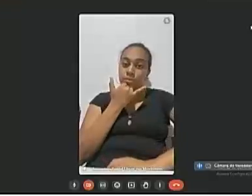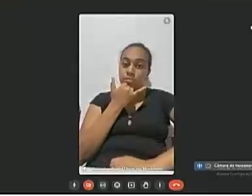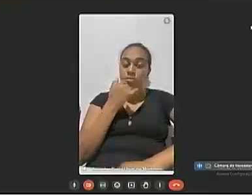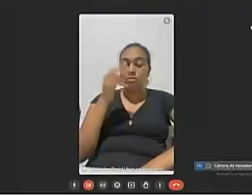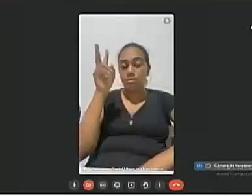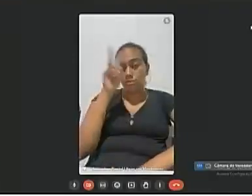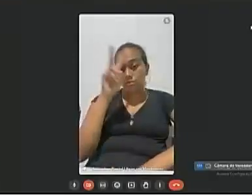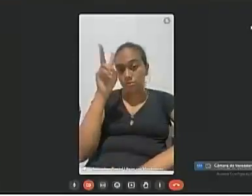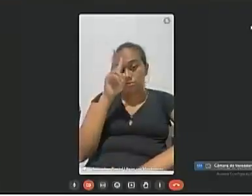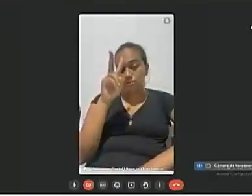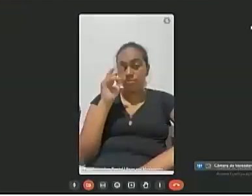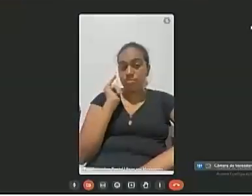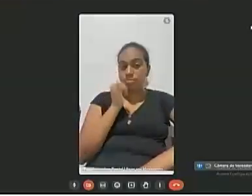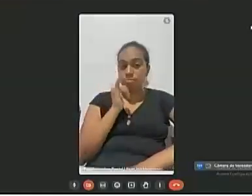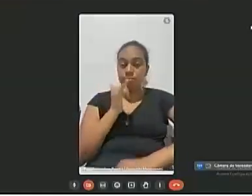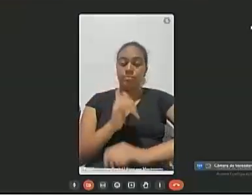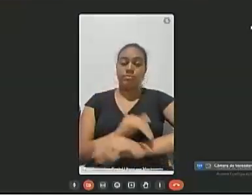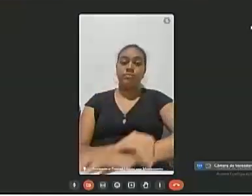contar. Daí,